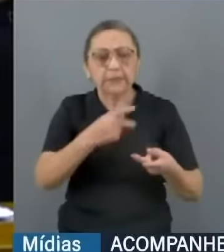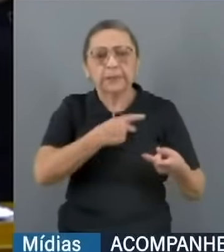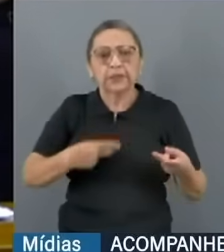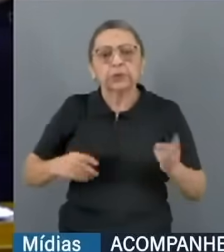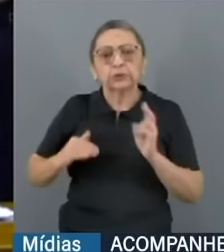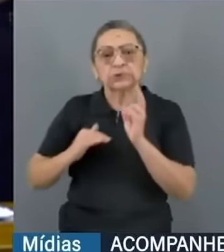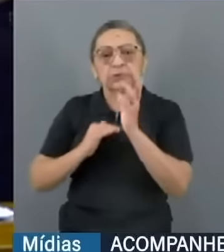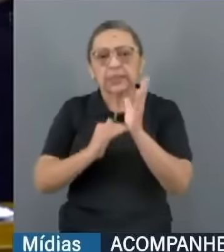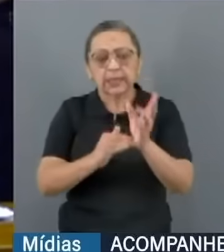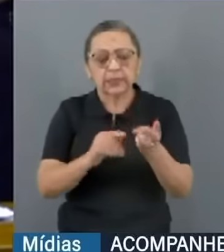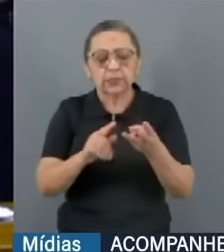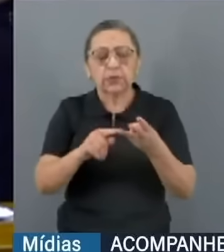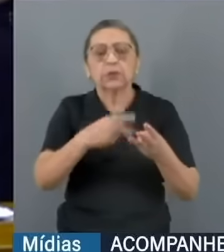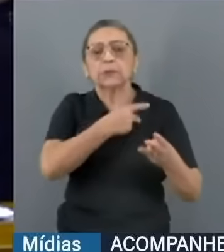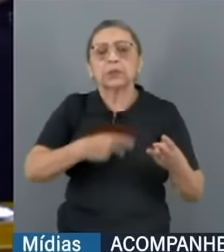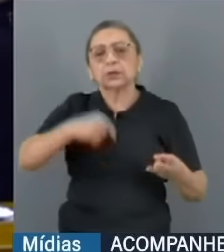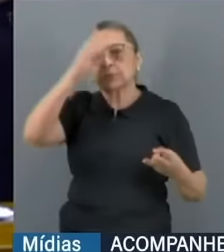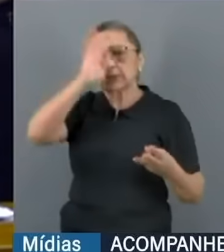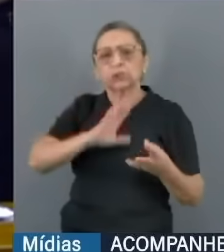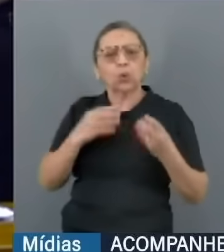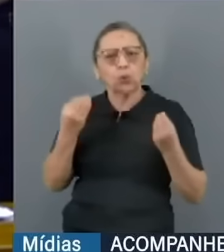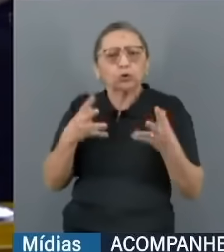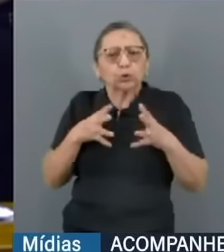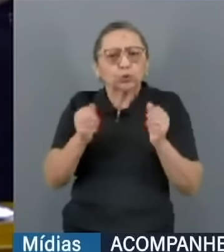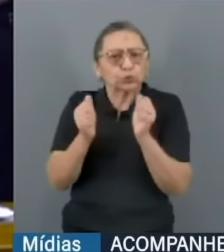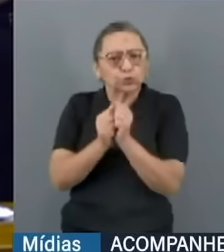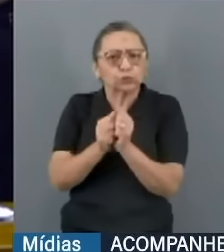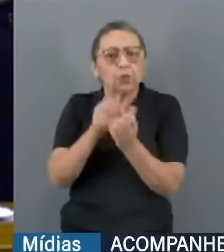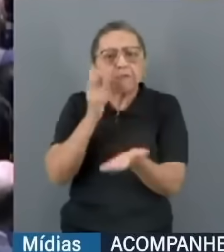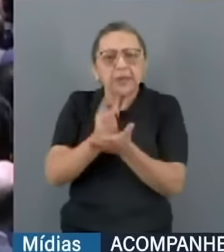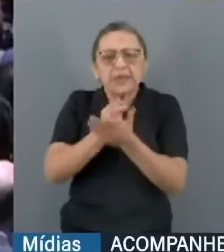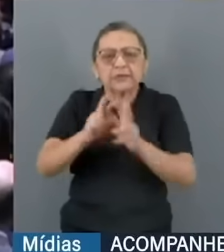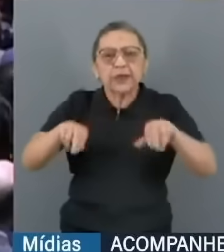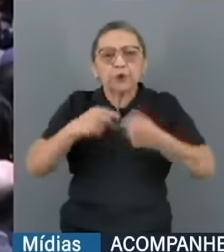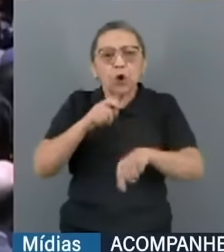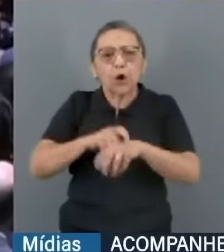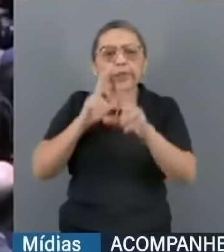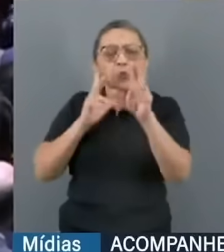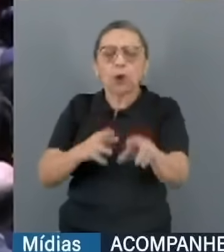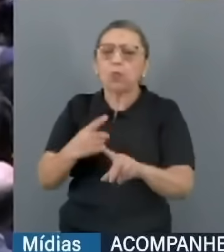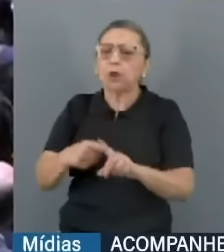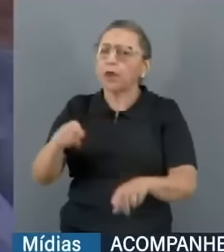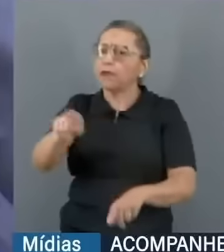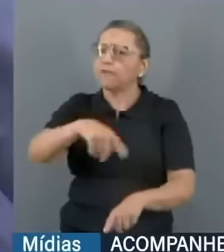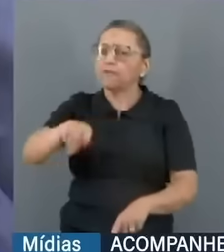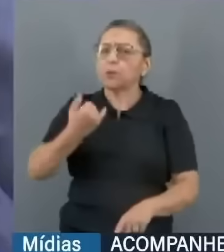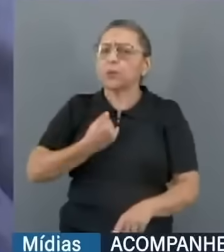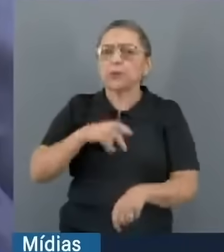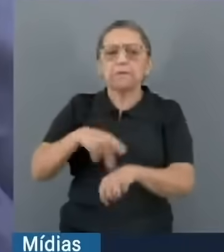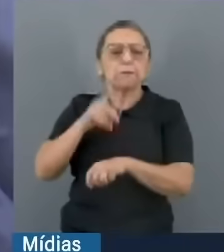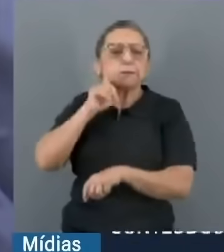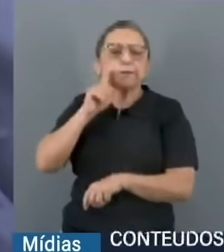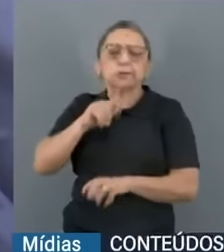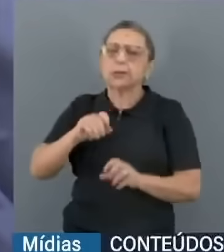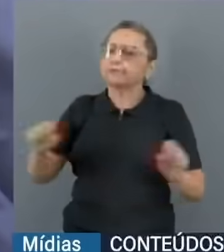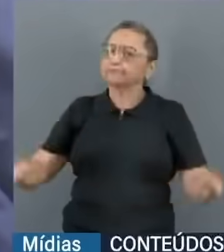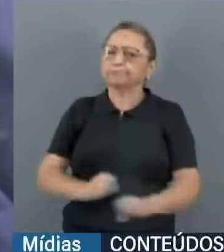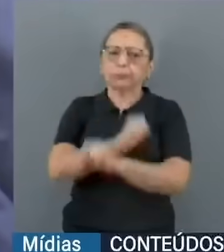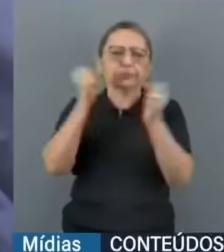Senado e o presidente da República. Porque dizia ele para mim que nos Estados Unidos era humanamente